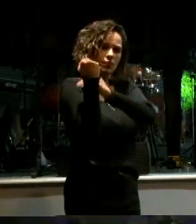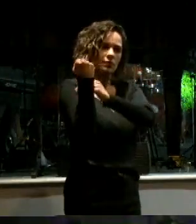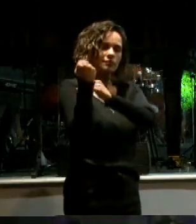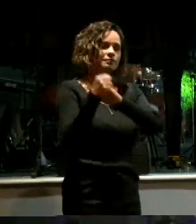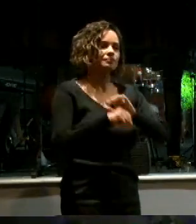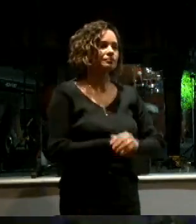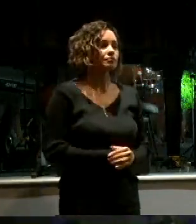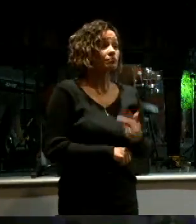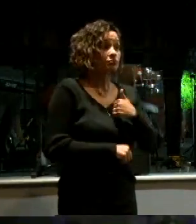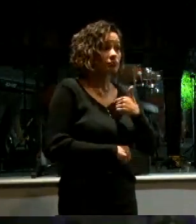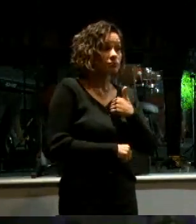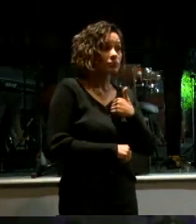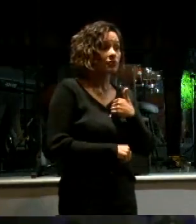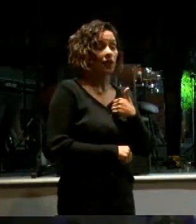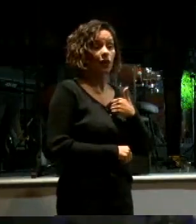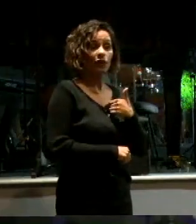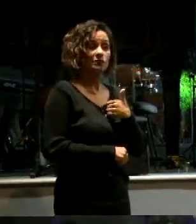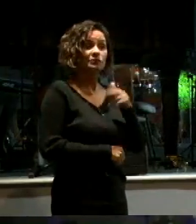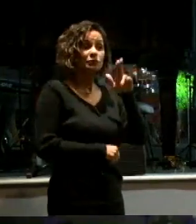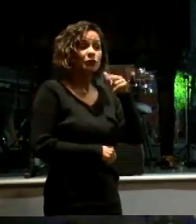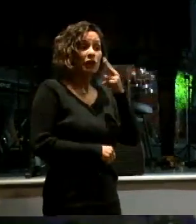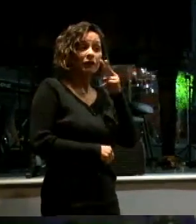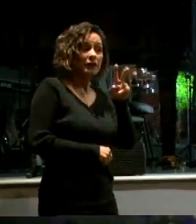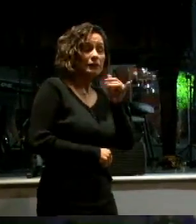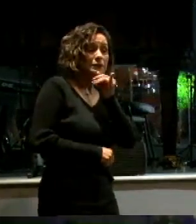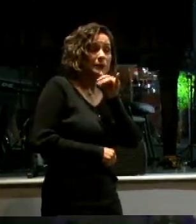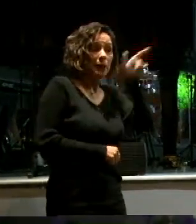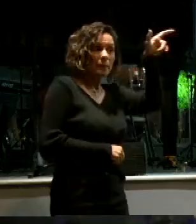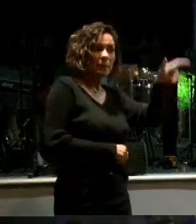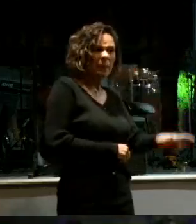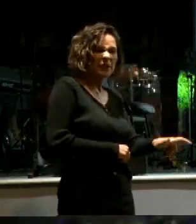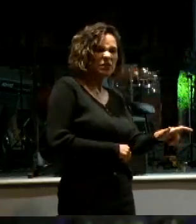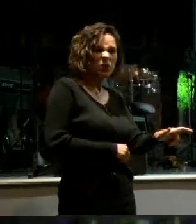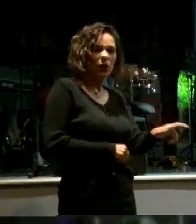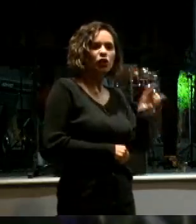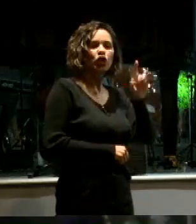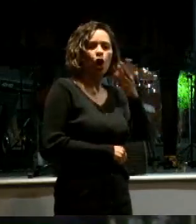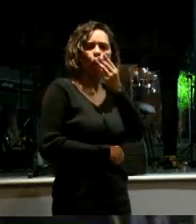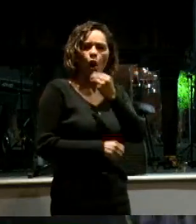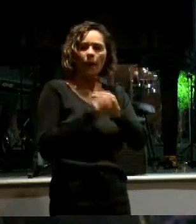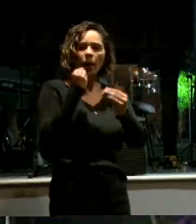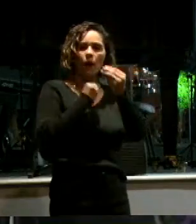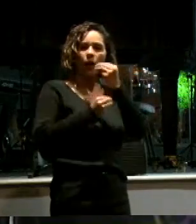Eu nunca vi uma pessoa ficar mais forte só comendo.